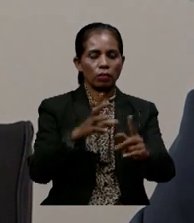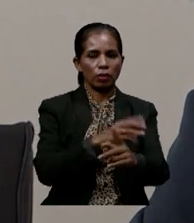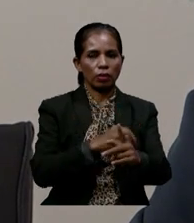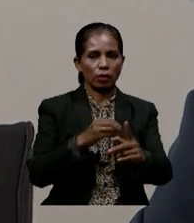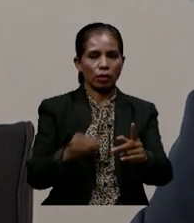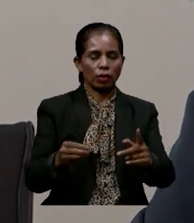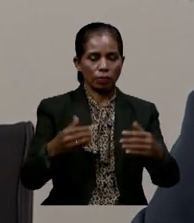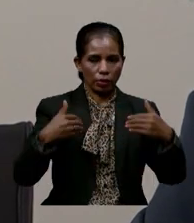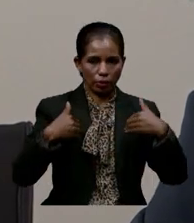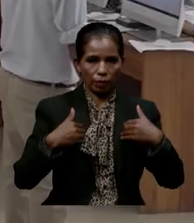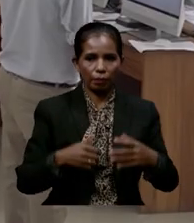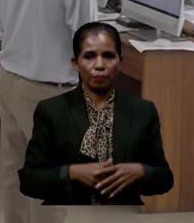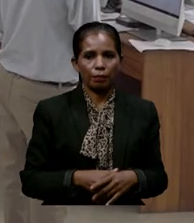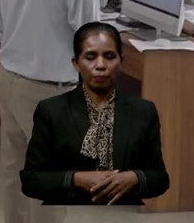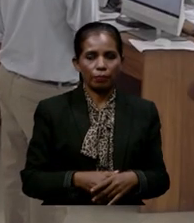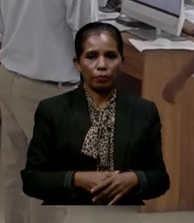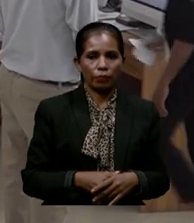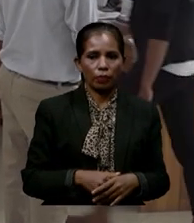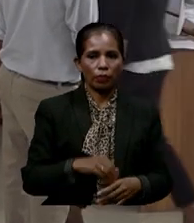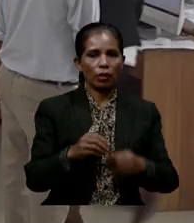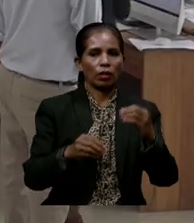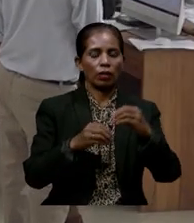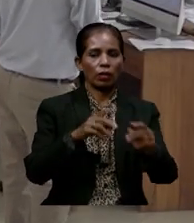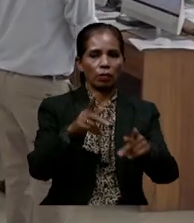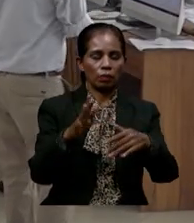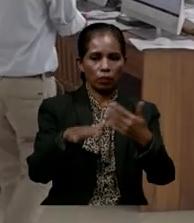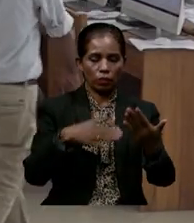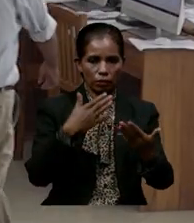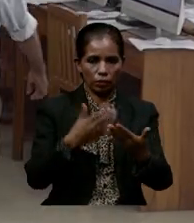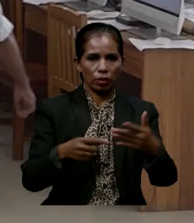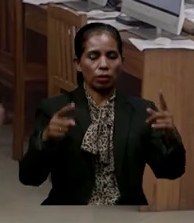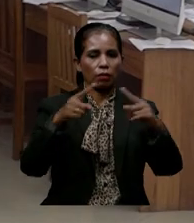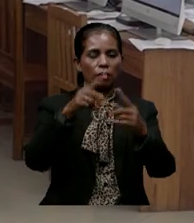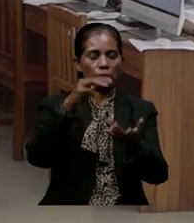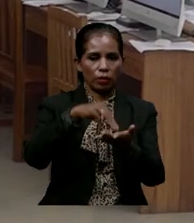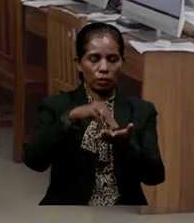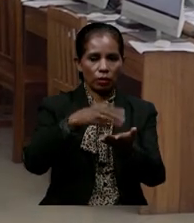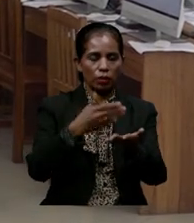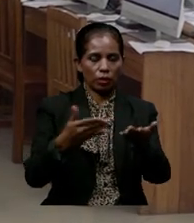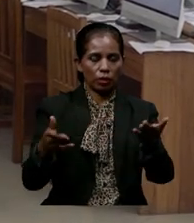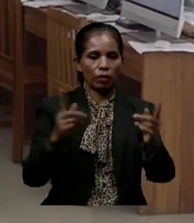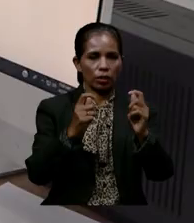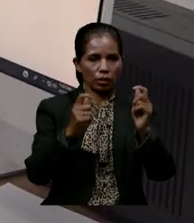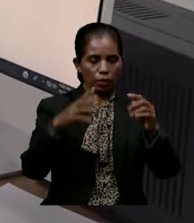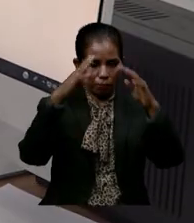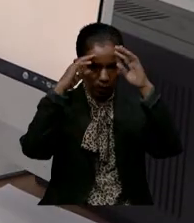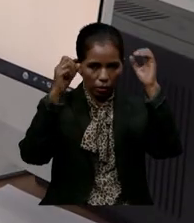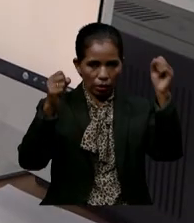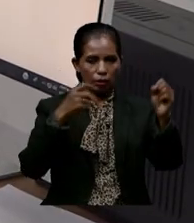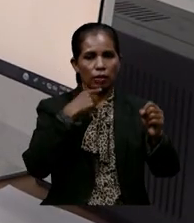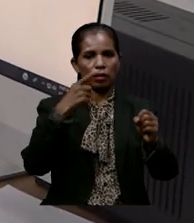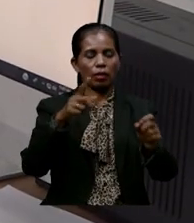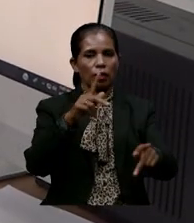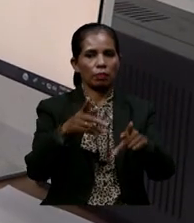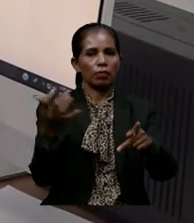pessoal na Beira. Com a lamentação, o candidato Sira ba matéria no equipamento teste, presidente júri hateten,